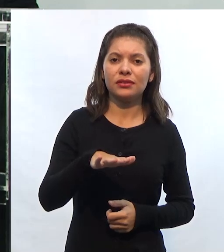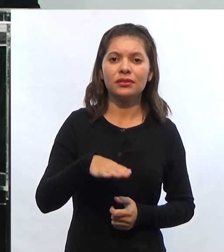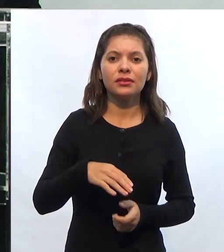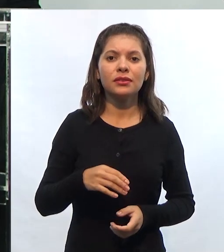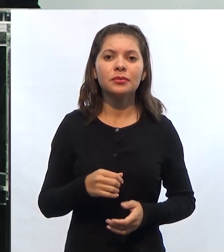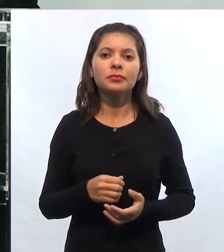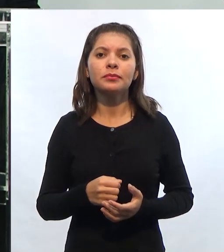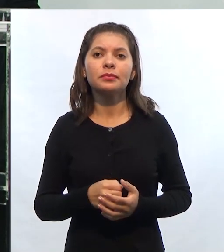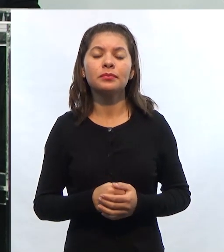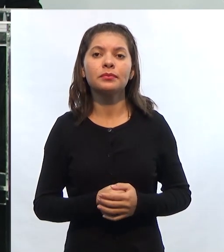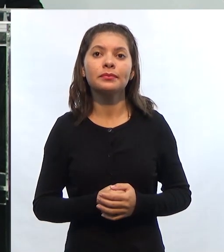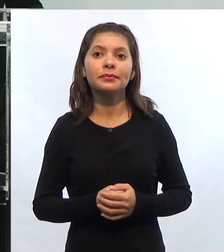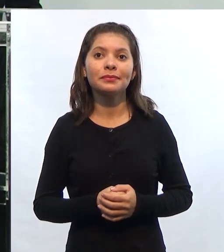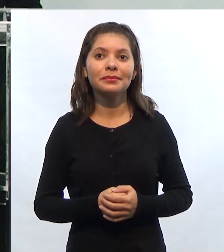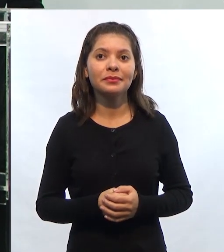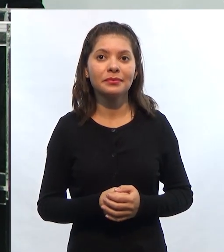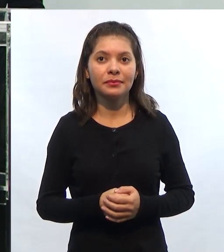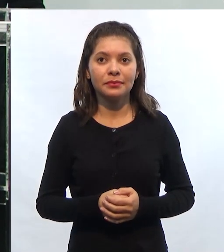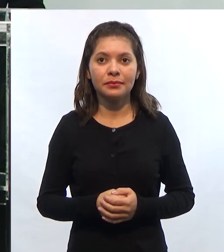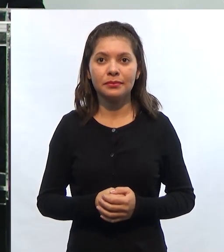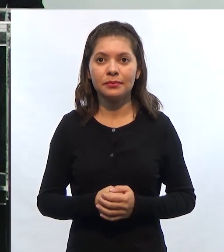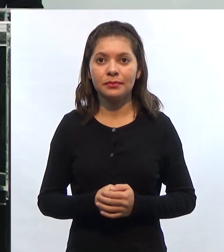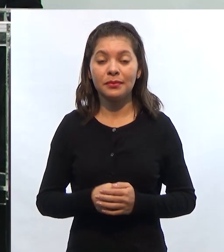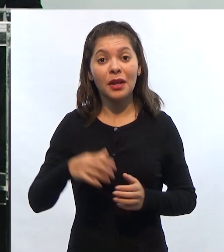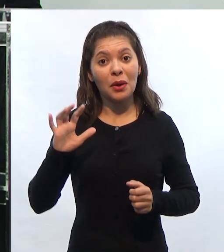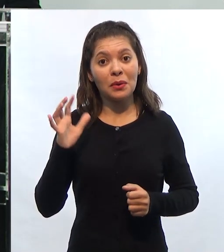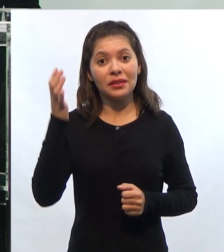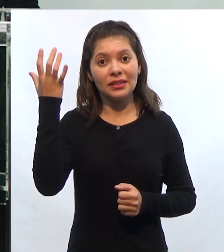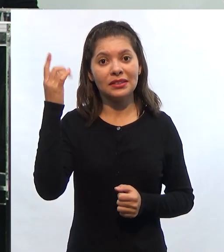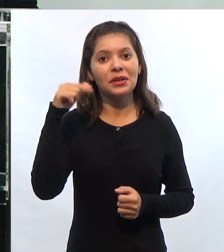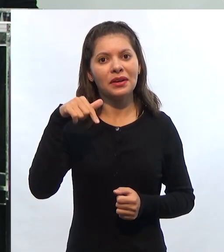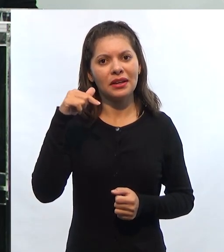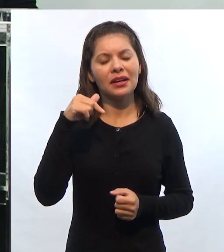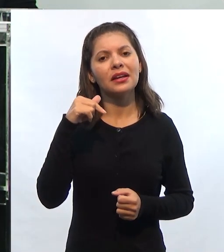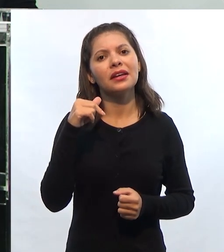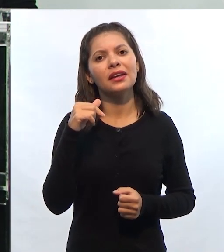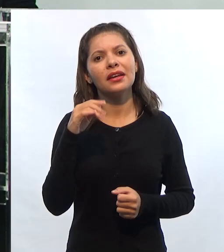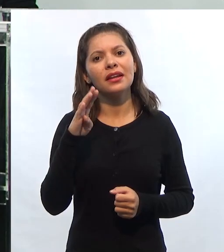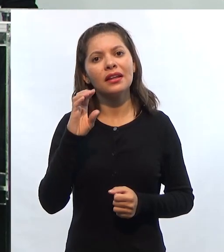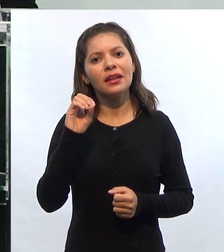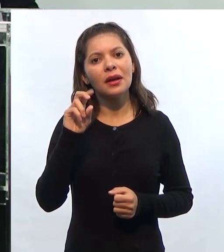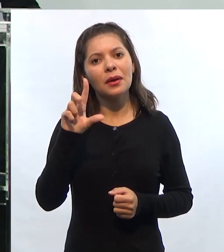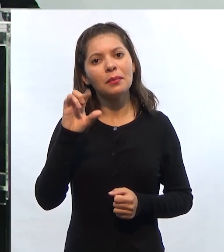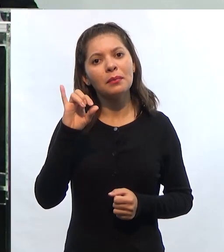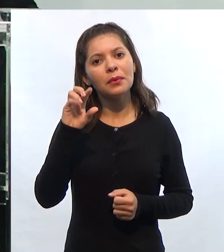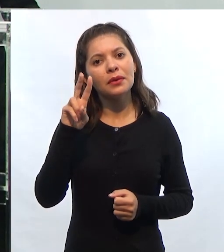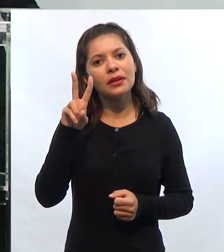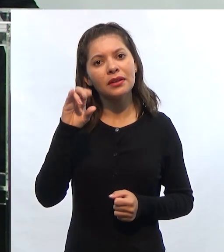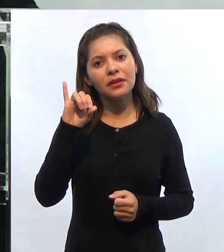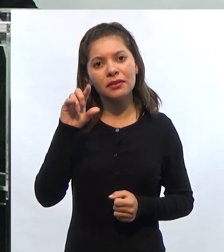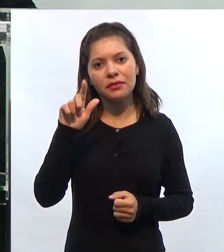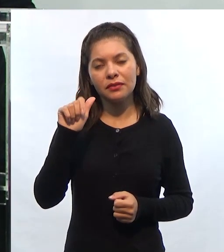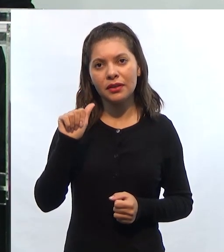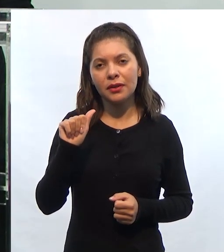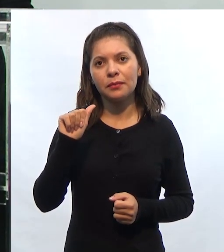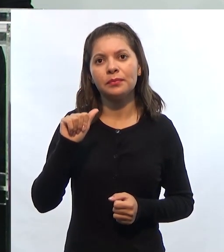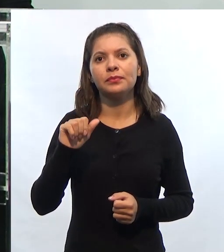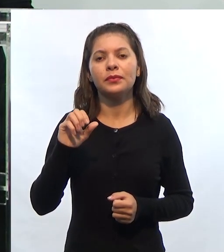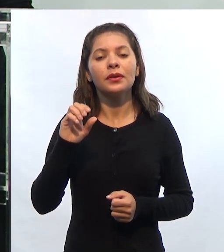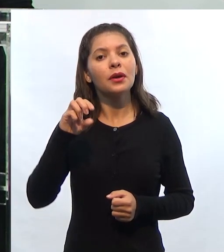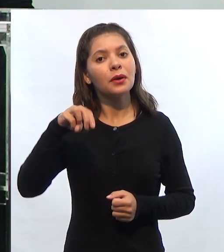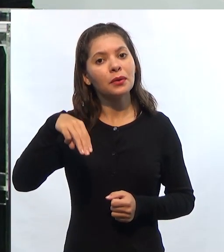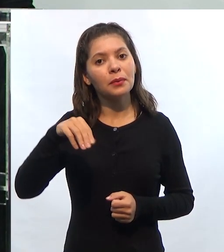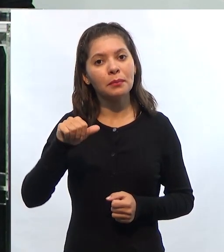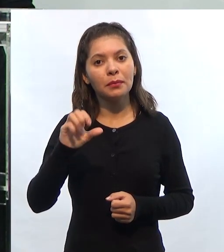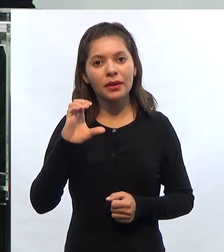não compram aquilo. Até aconteceu na Bolívia uma coisa muito interessante, né, que o McDonald's não conseguiu ter